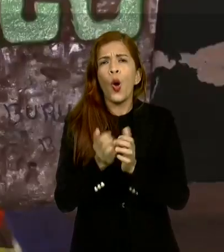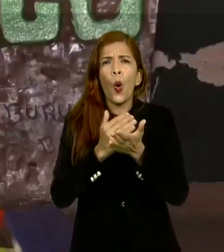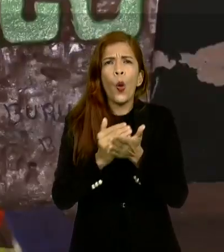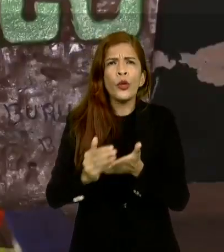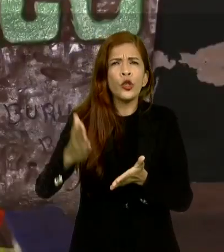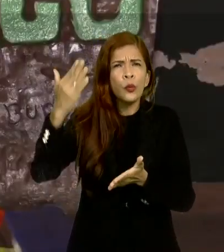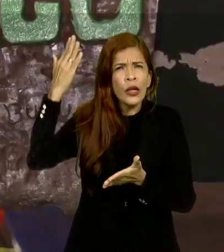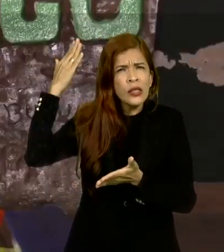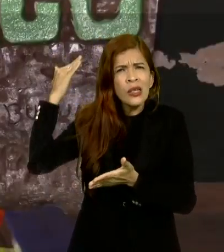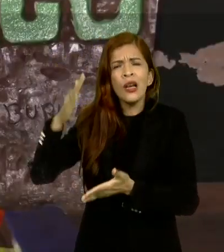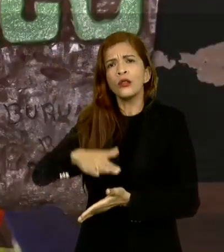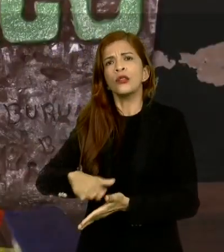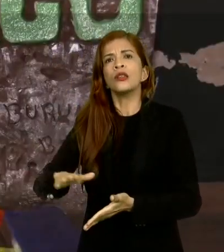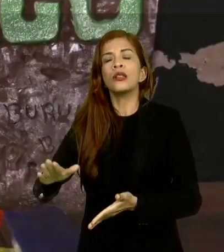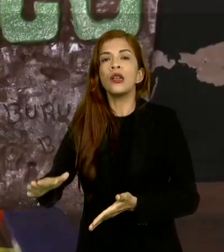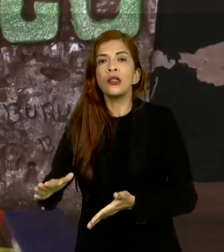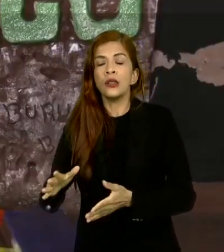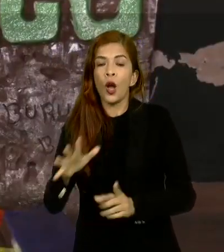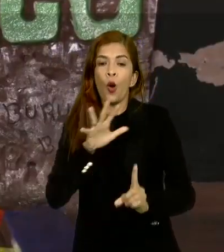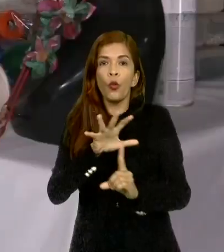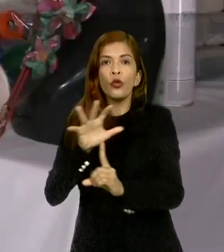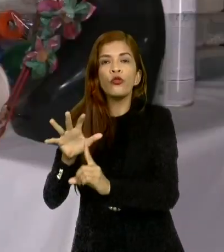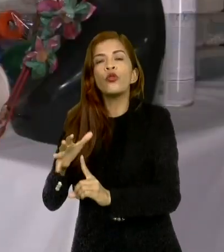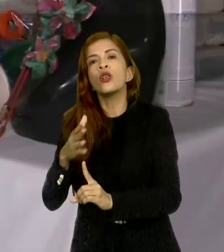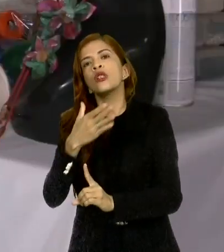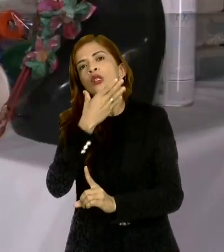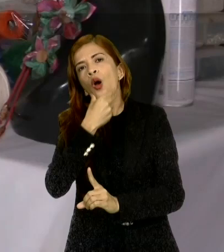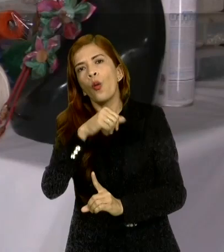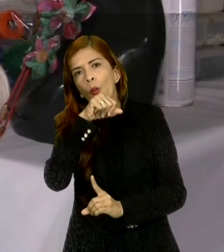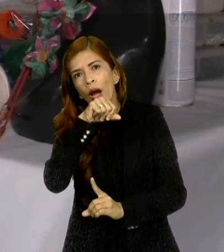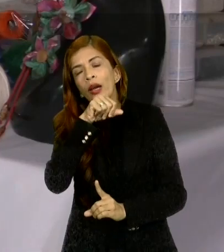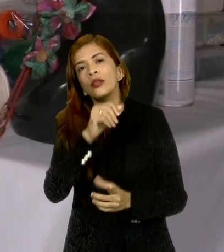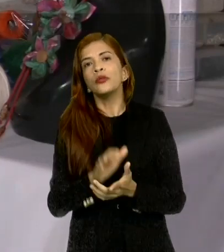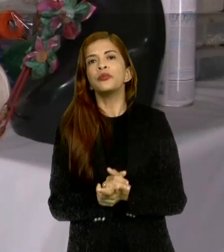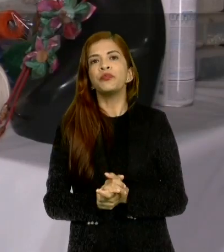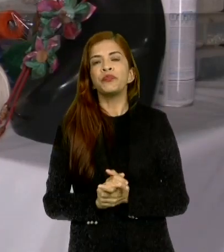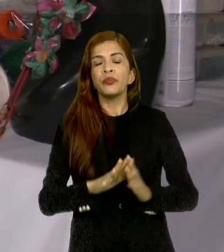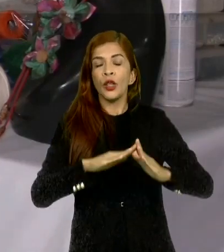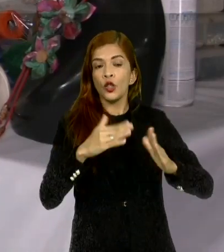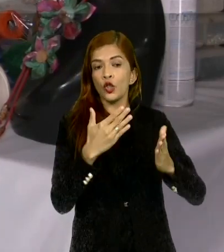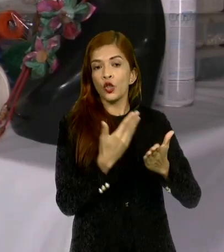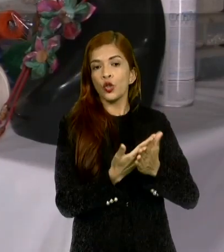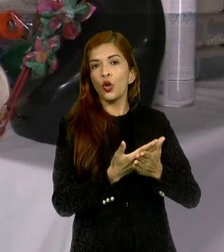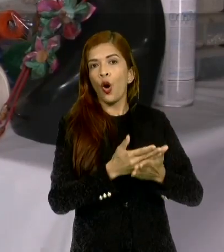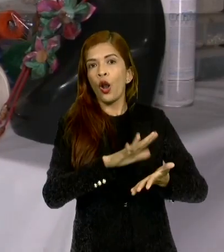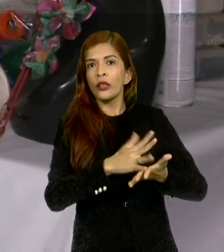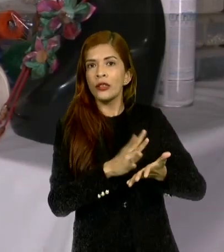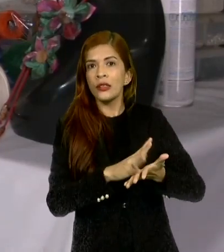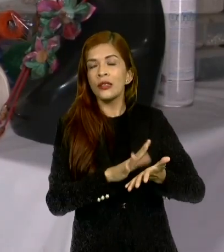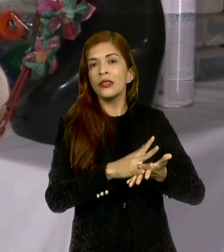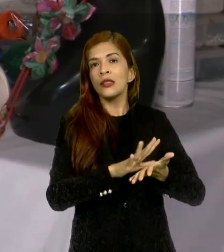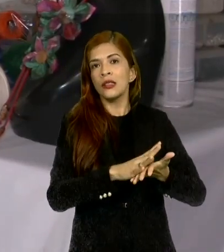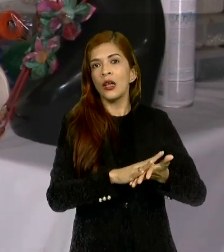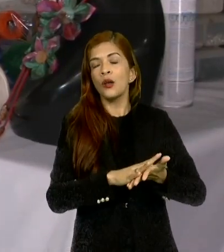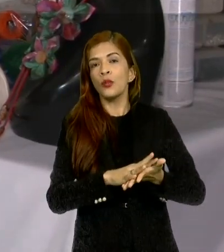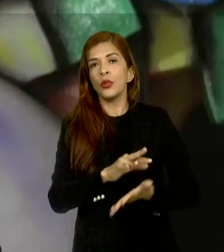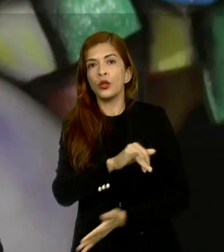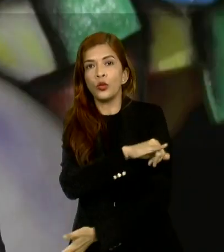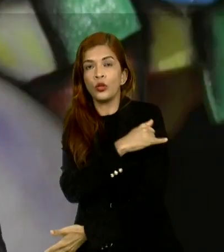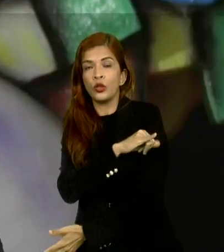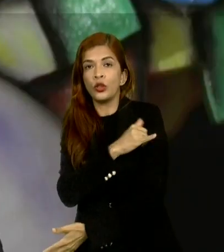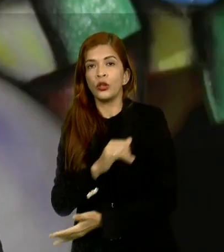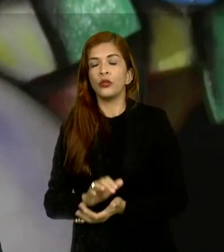do pai. Foram vários anos de trabalho, até mesmo em escolas de samba do Grupo Especial do Rio de Janeiro. Quando eu